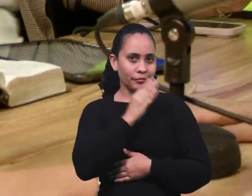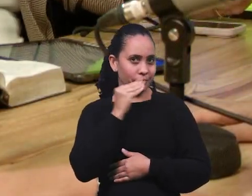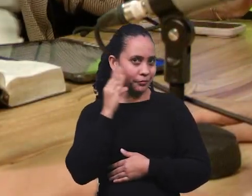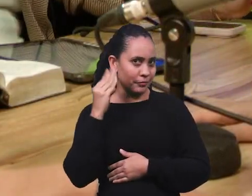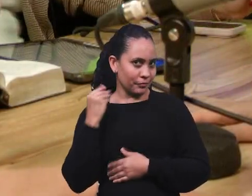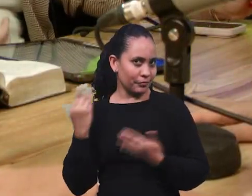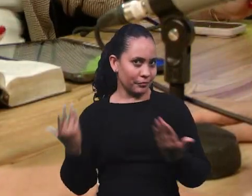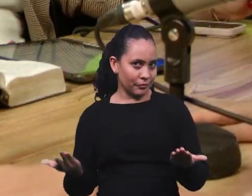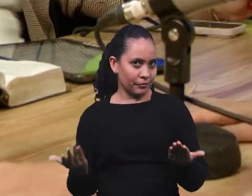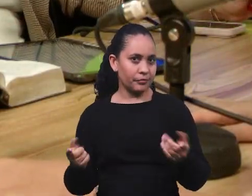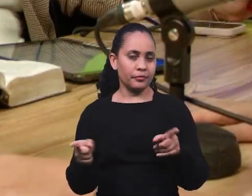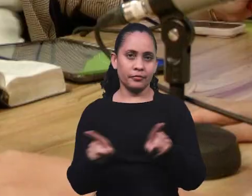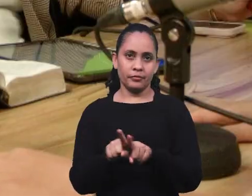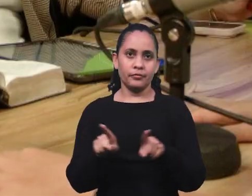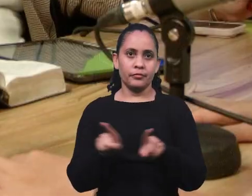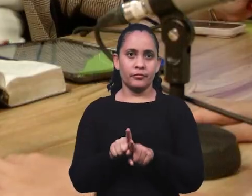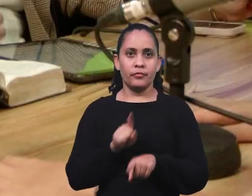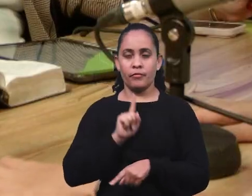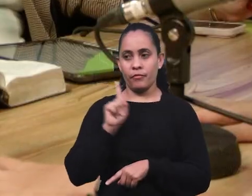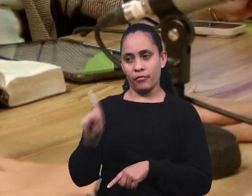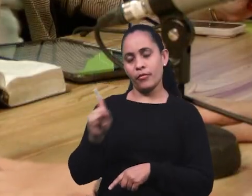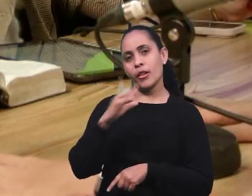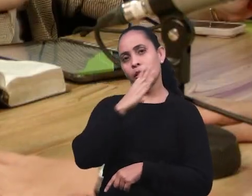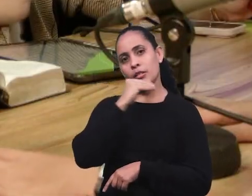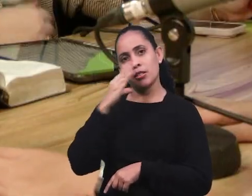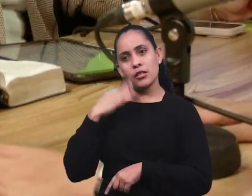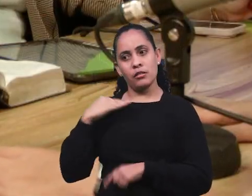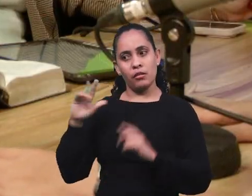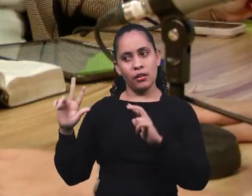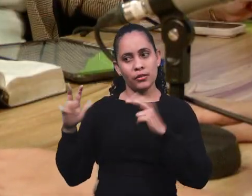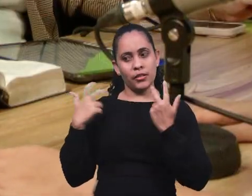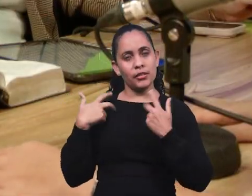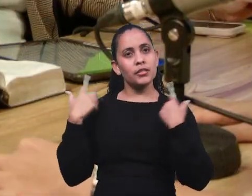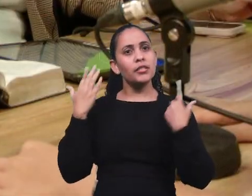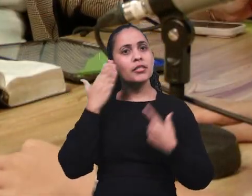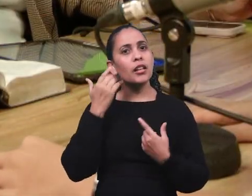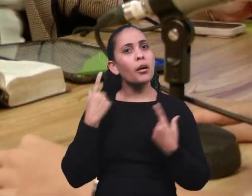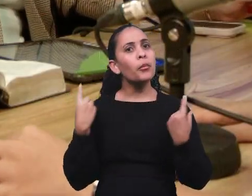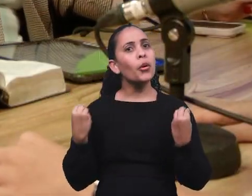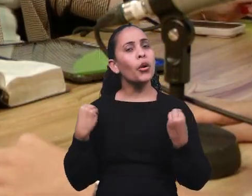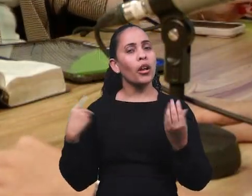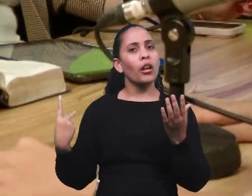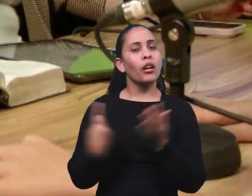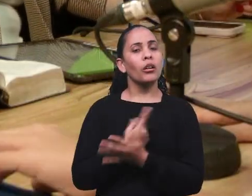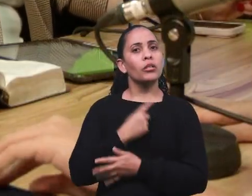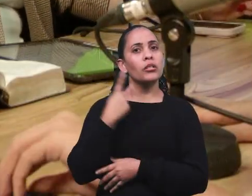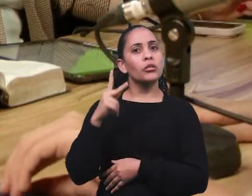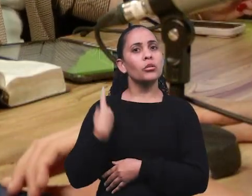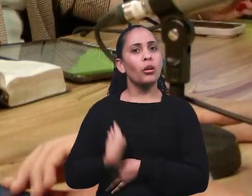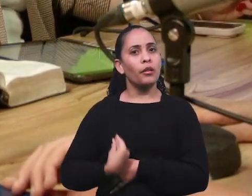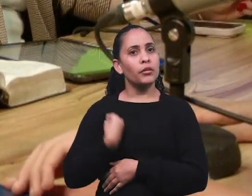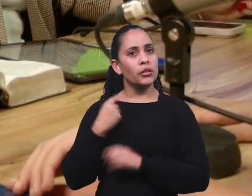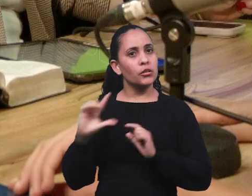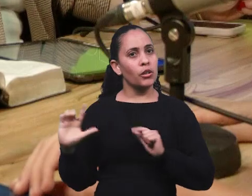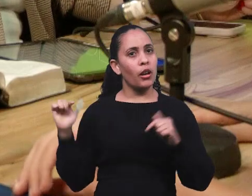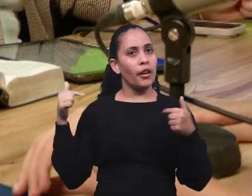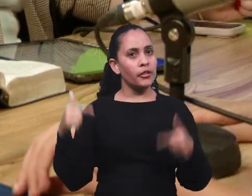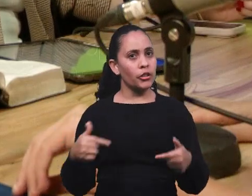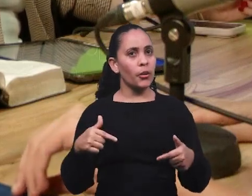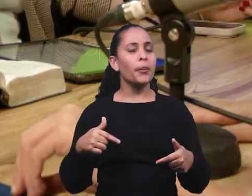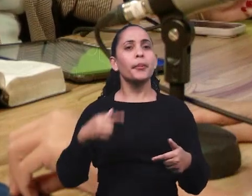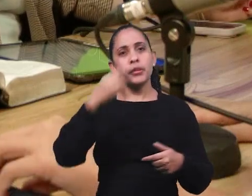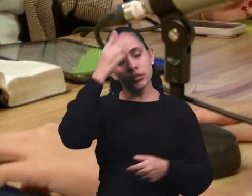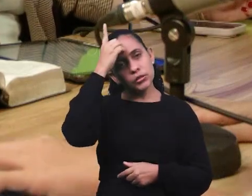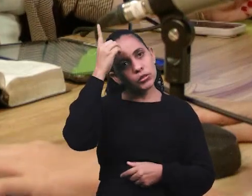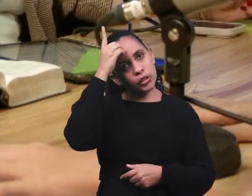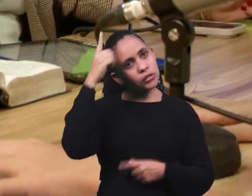você. E pro próprio adolescente que nos assiste, Sim. para ele saber que aquilo que aconteceu com ele, que o Senhor operou, né, através de um Sim.